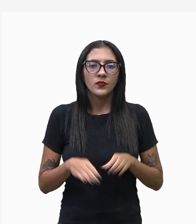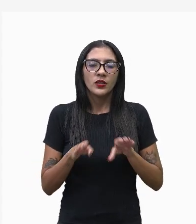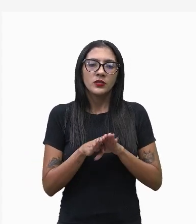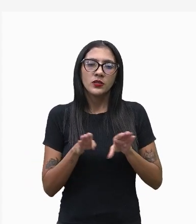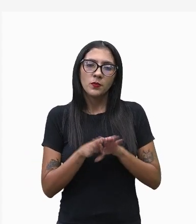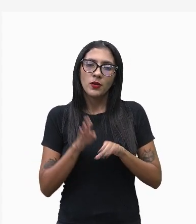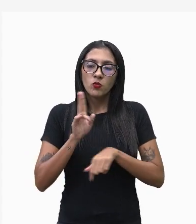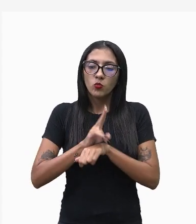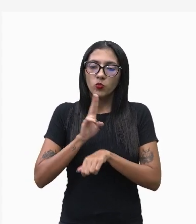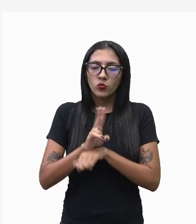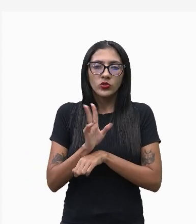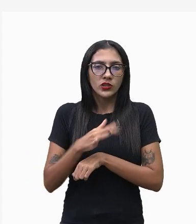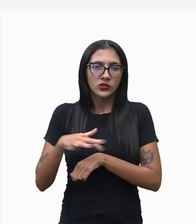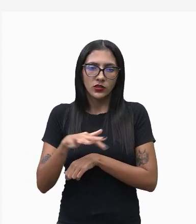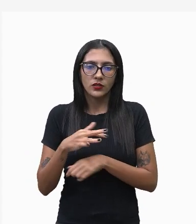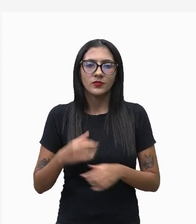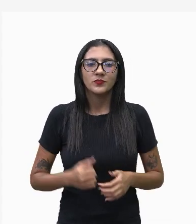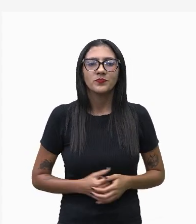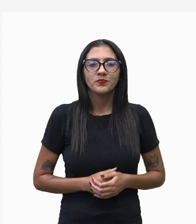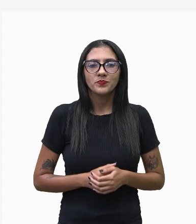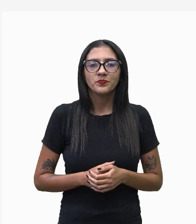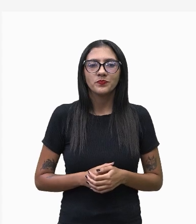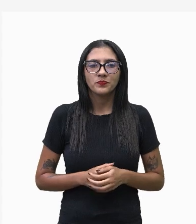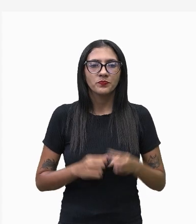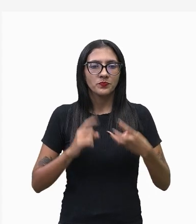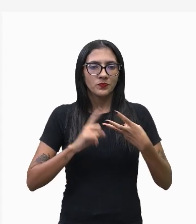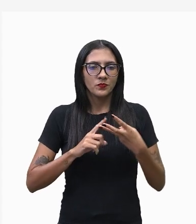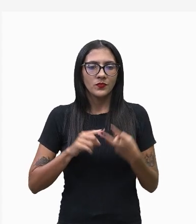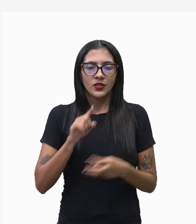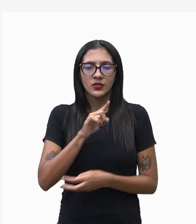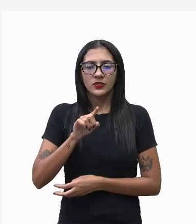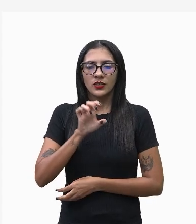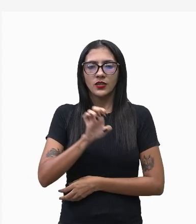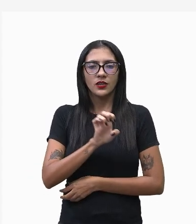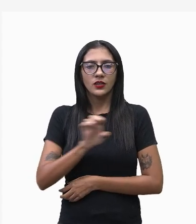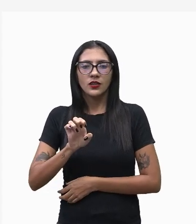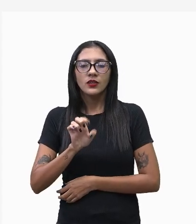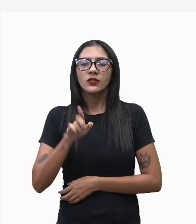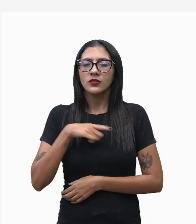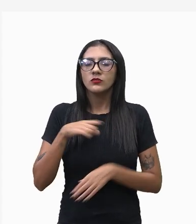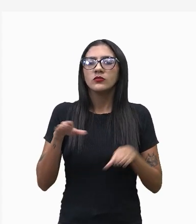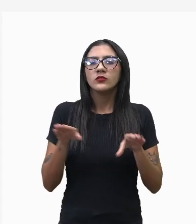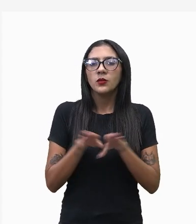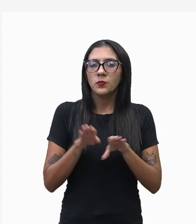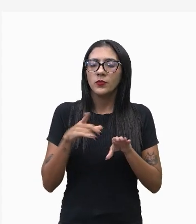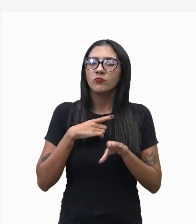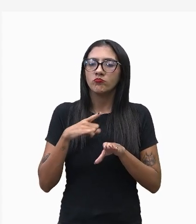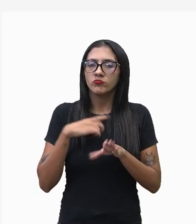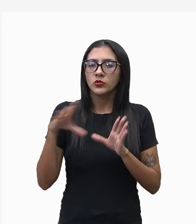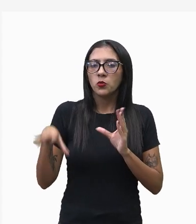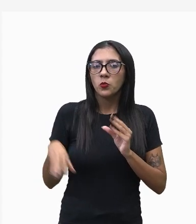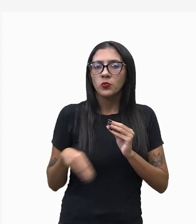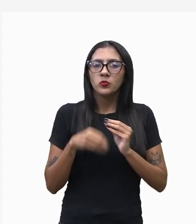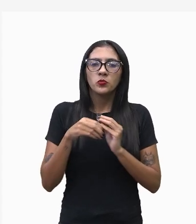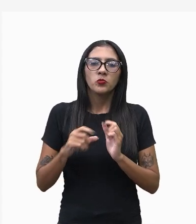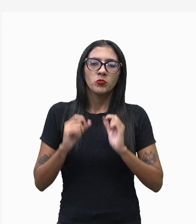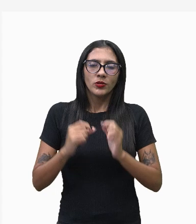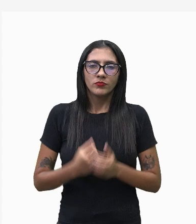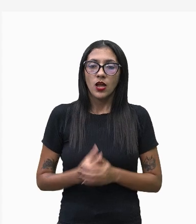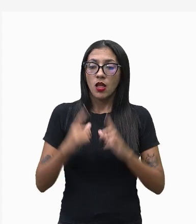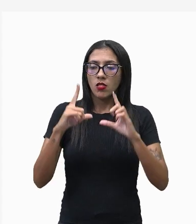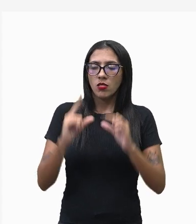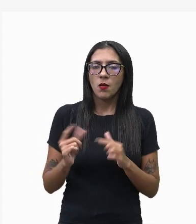O zoneamento ecológico econômico também contribui para a redução